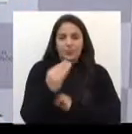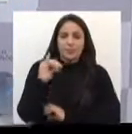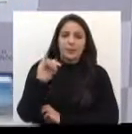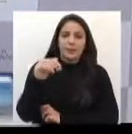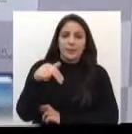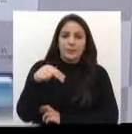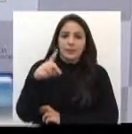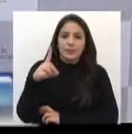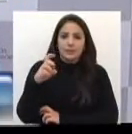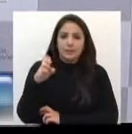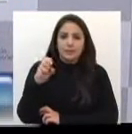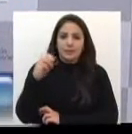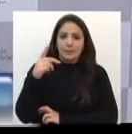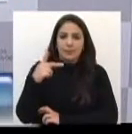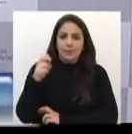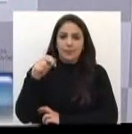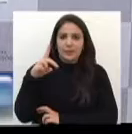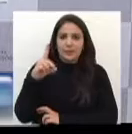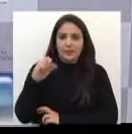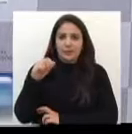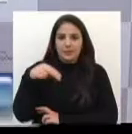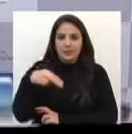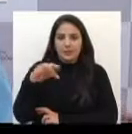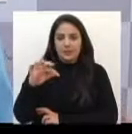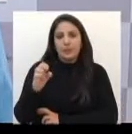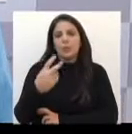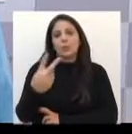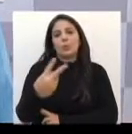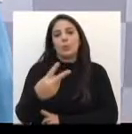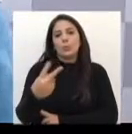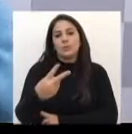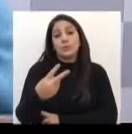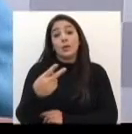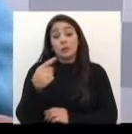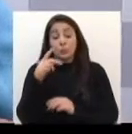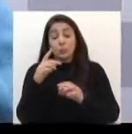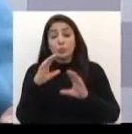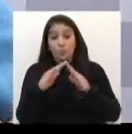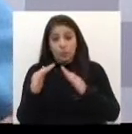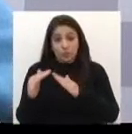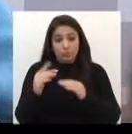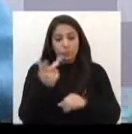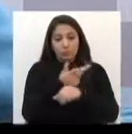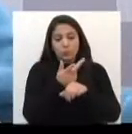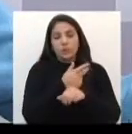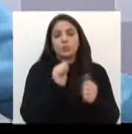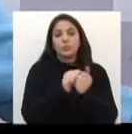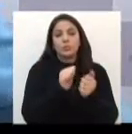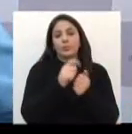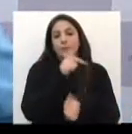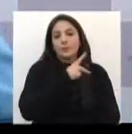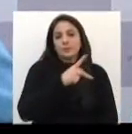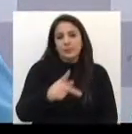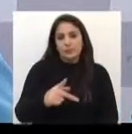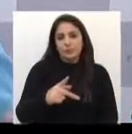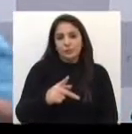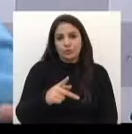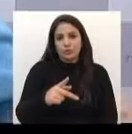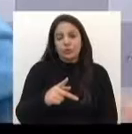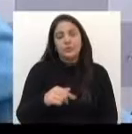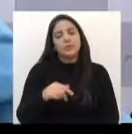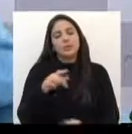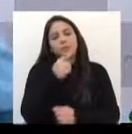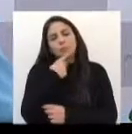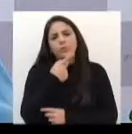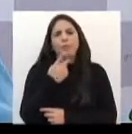os moradores lá nos procuraram através do Idelcio, que é o presidente lá. Então, eles têm uma reivindicação antiga, desde uma nominação de rua, e aí